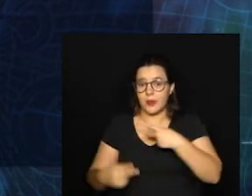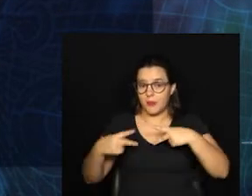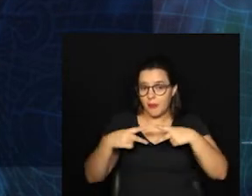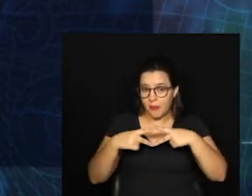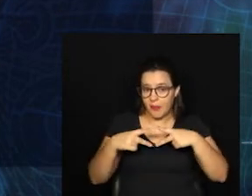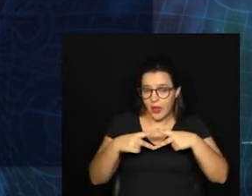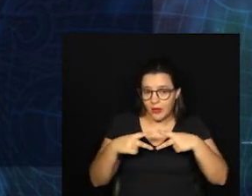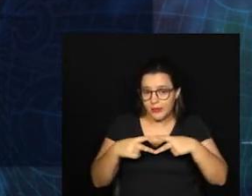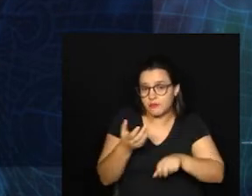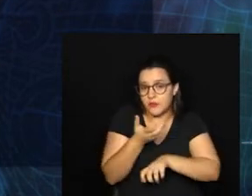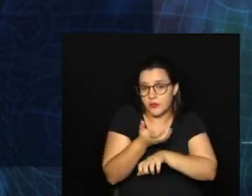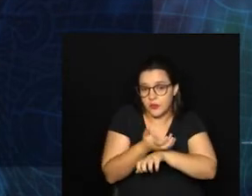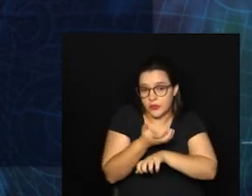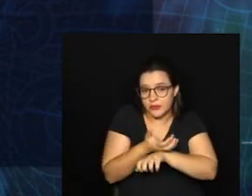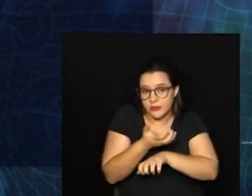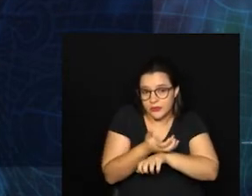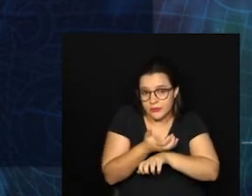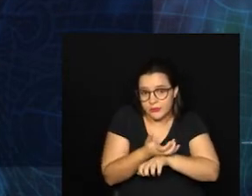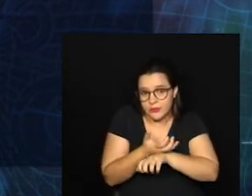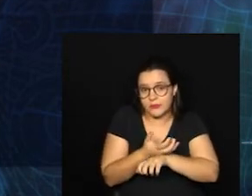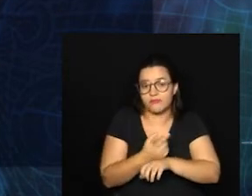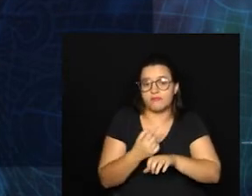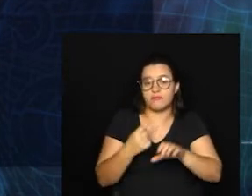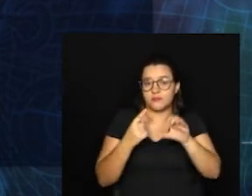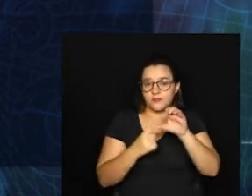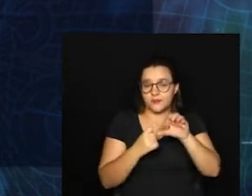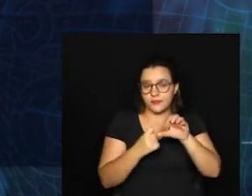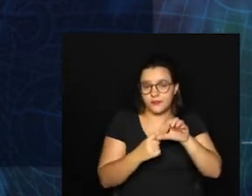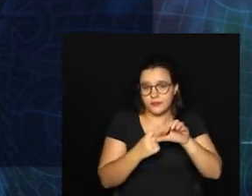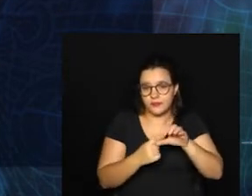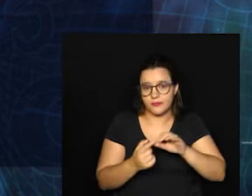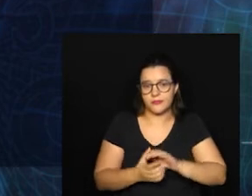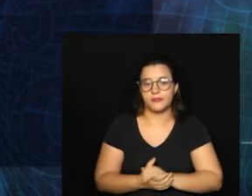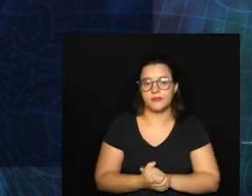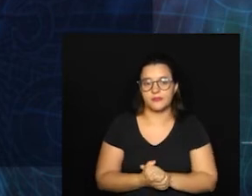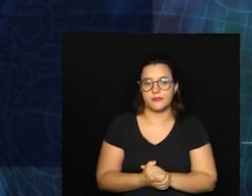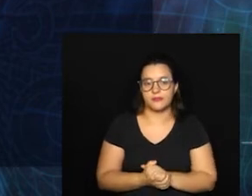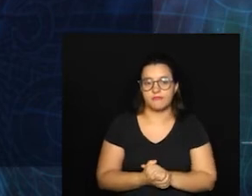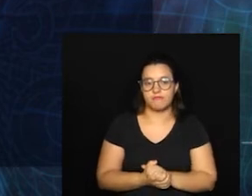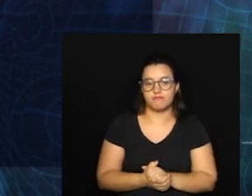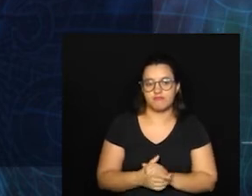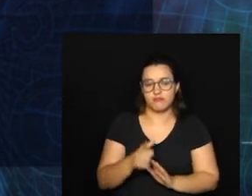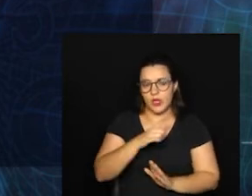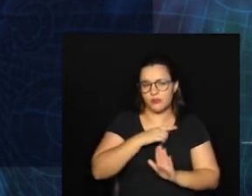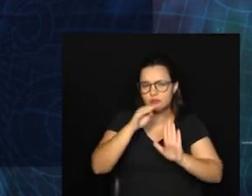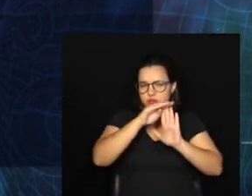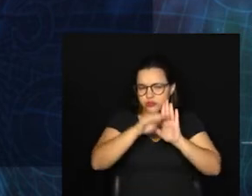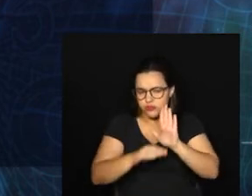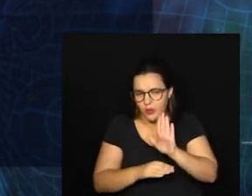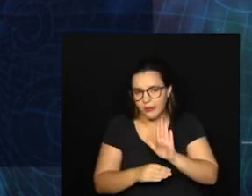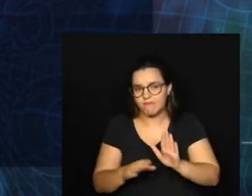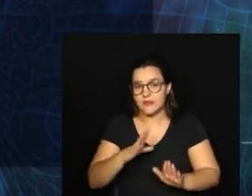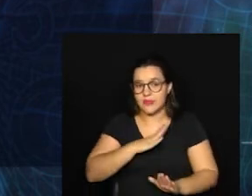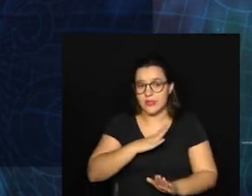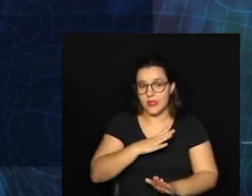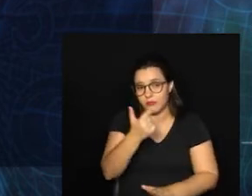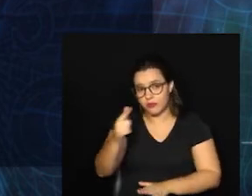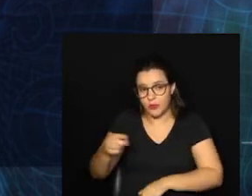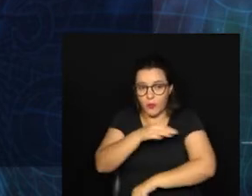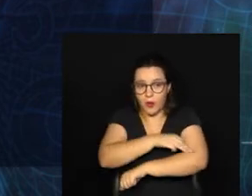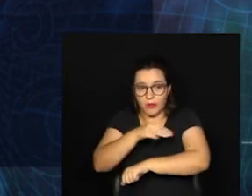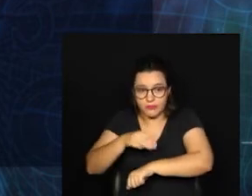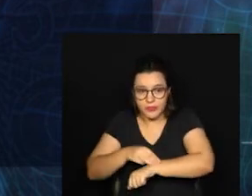79, Nova Odessa, 41 mortes, Cosmópolis, 40, e na sequência a gente vem com Monte Mor,